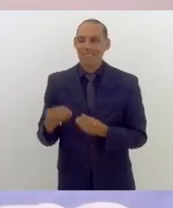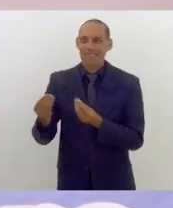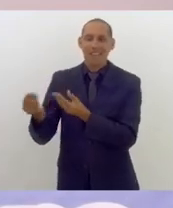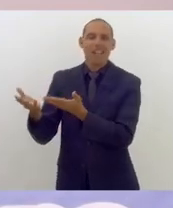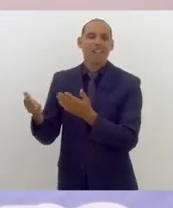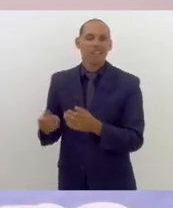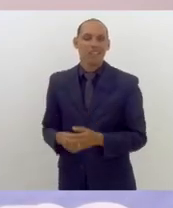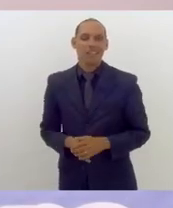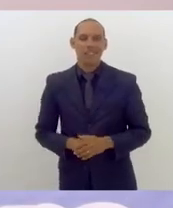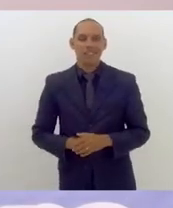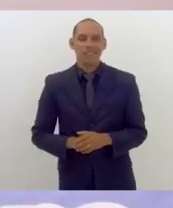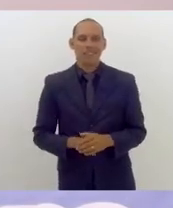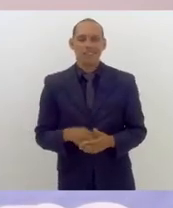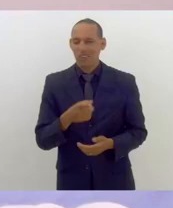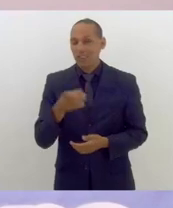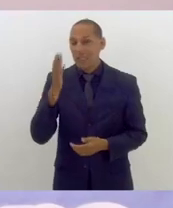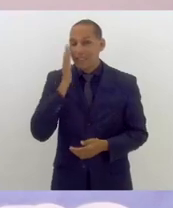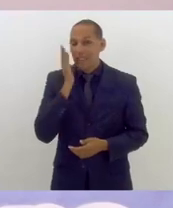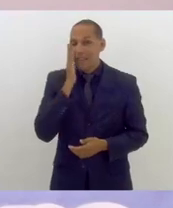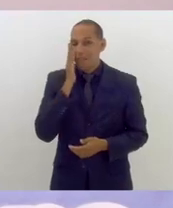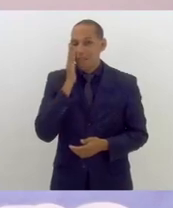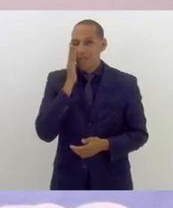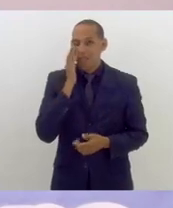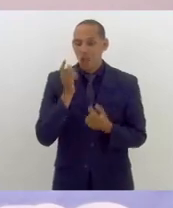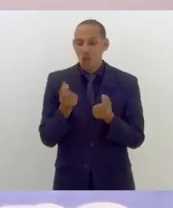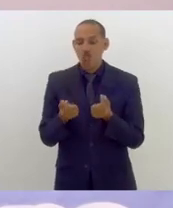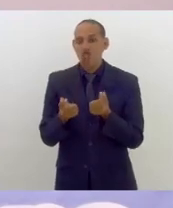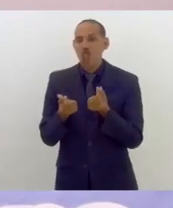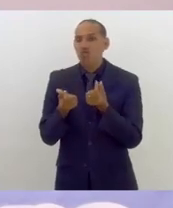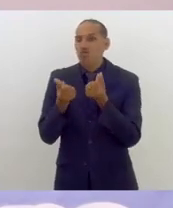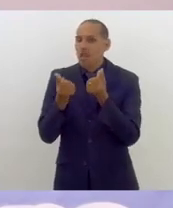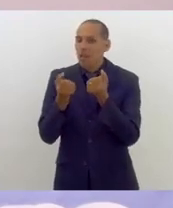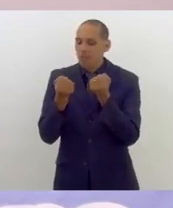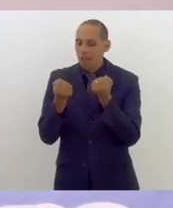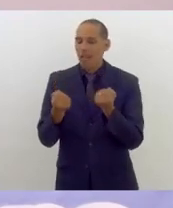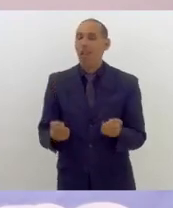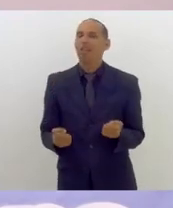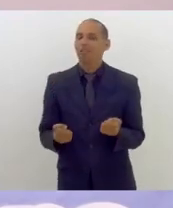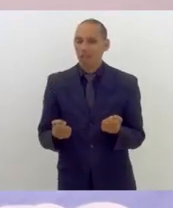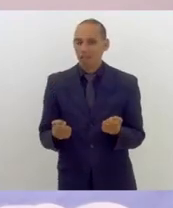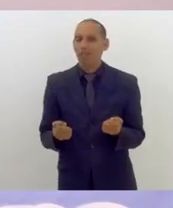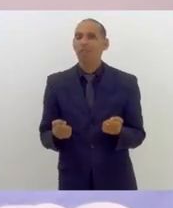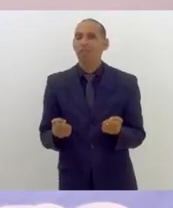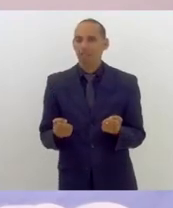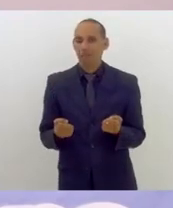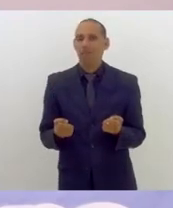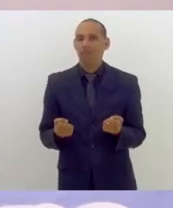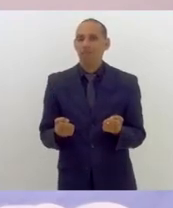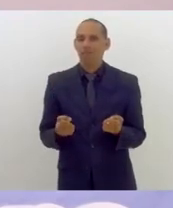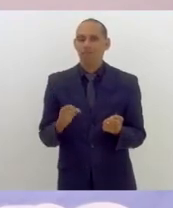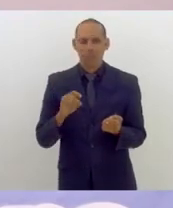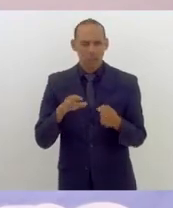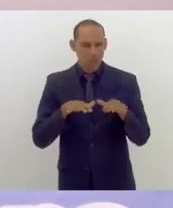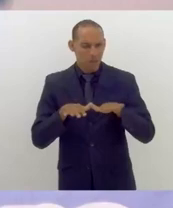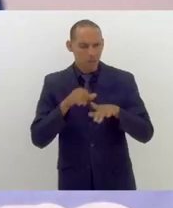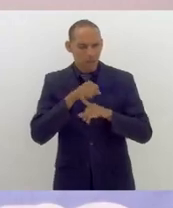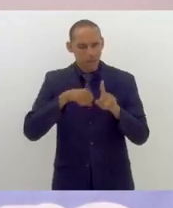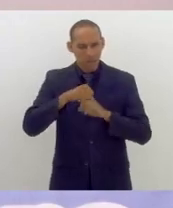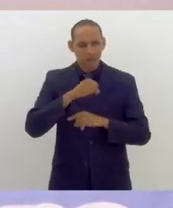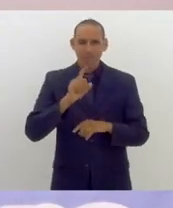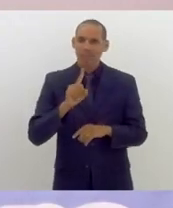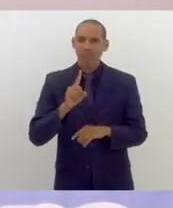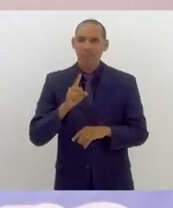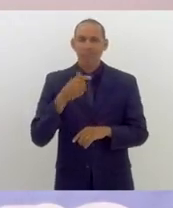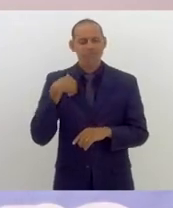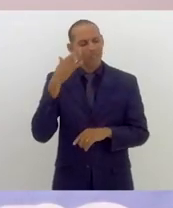mais 10 anos sobre o sistema é uma ideia como o poder econômico pesa não só não só nos movimentos sociais que assim